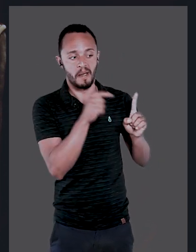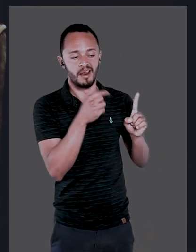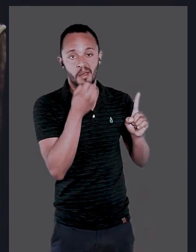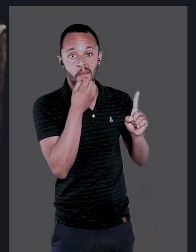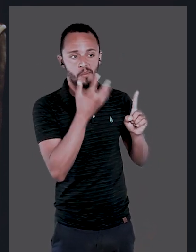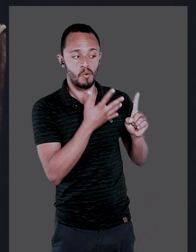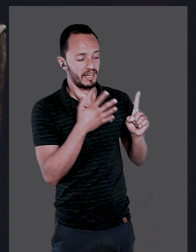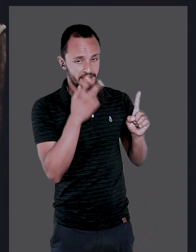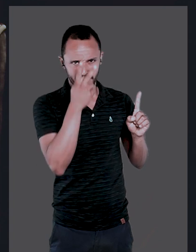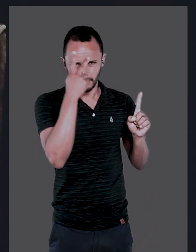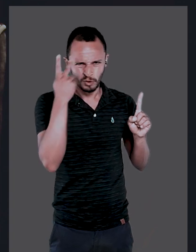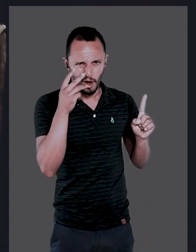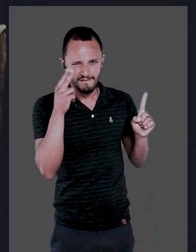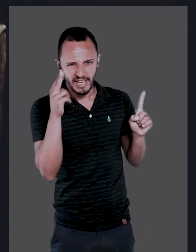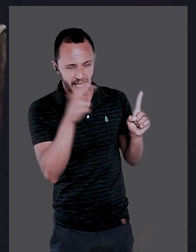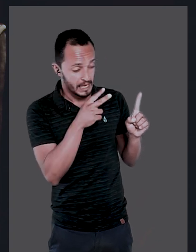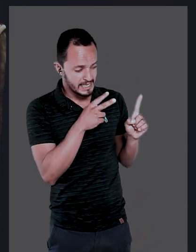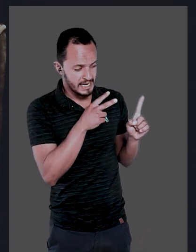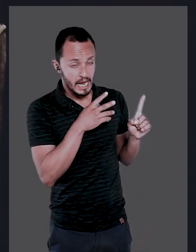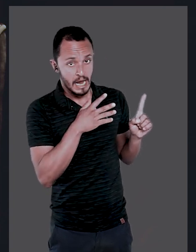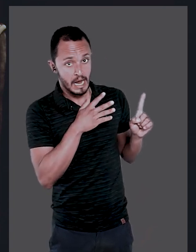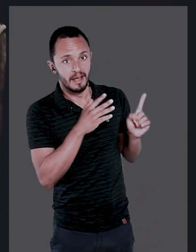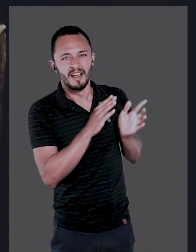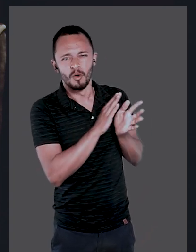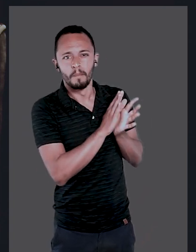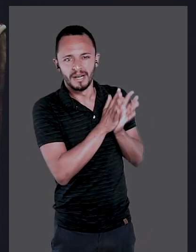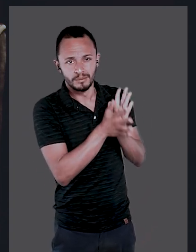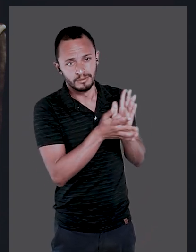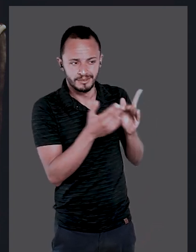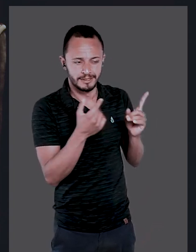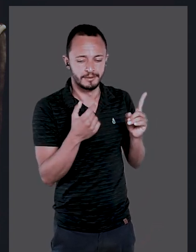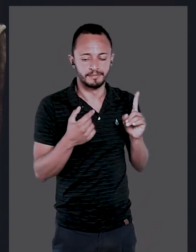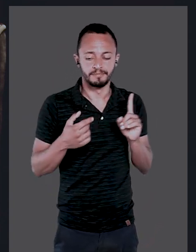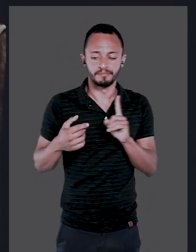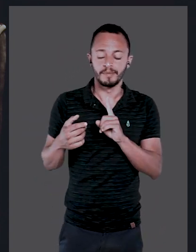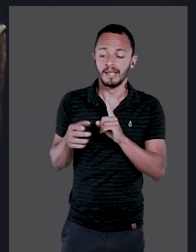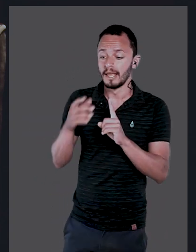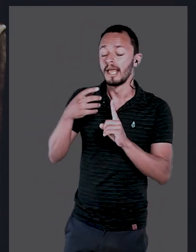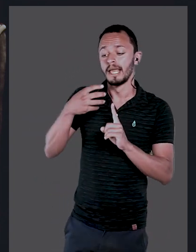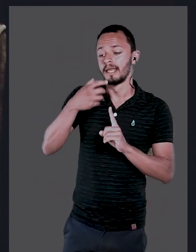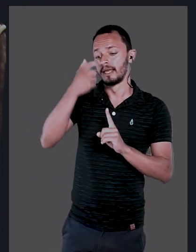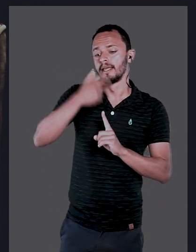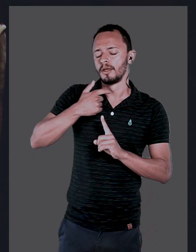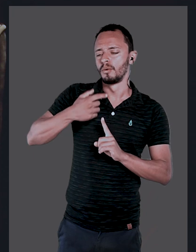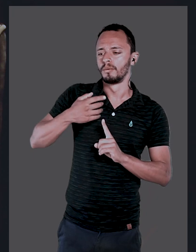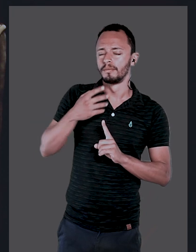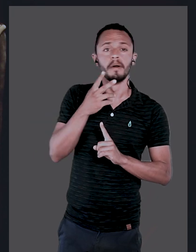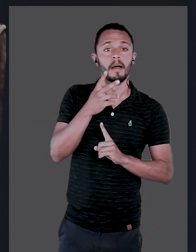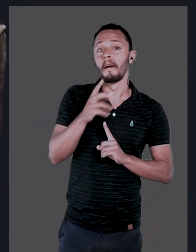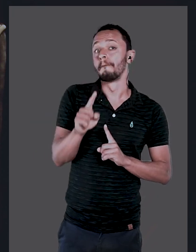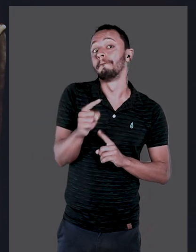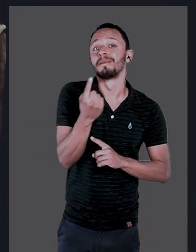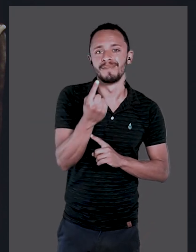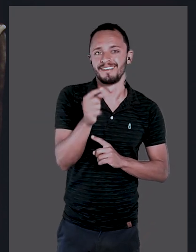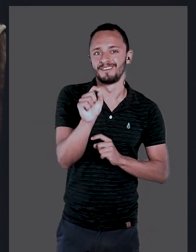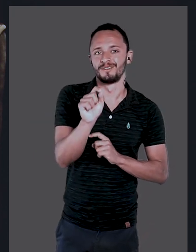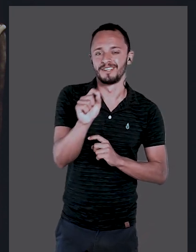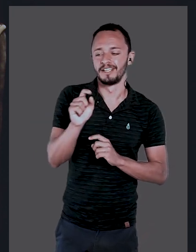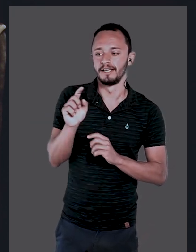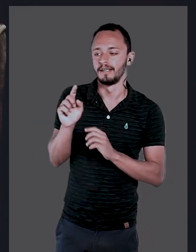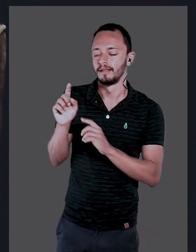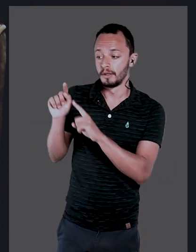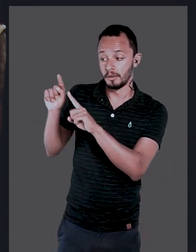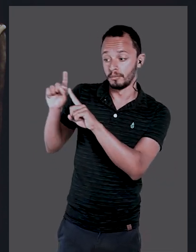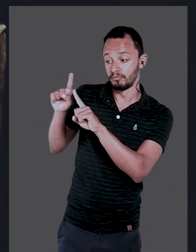E isso na altura, como foi a primeira coisa que eu ouvi, assim, o primeiro, não digo que seja um insulto, mas assim, a primeira